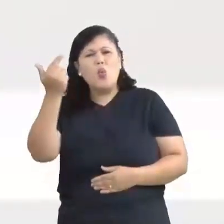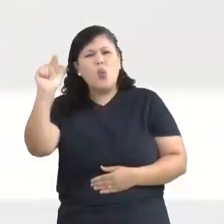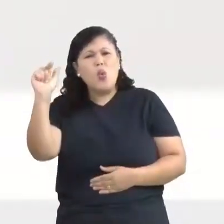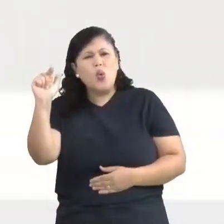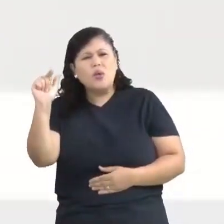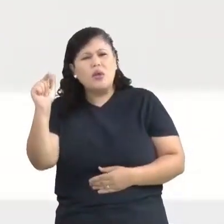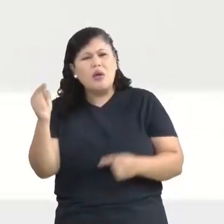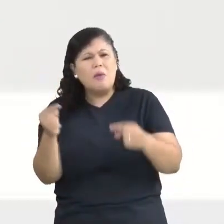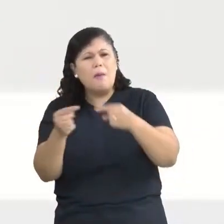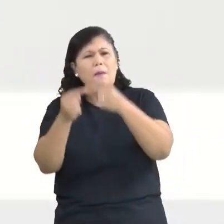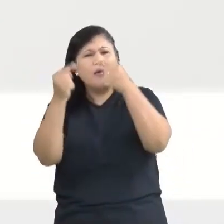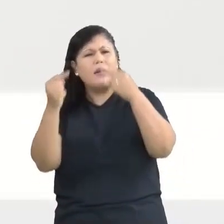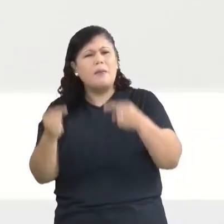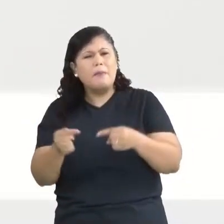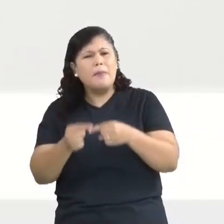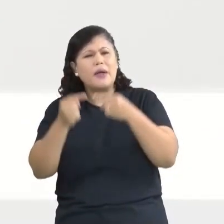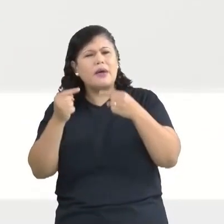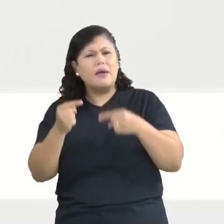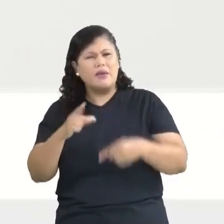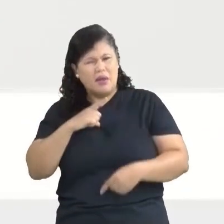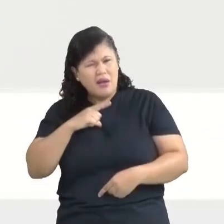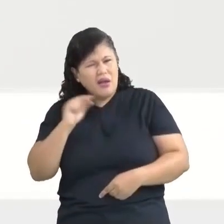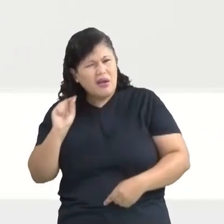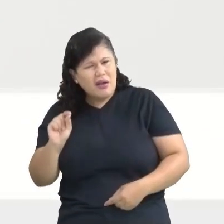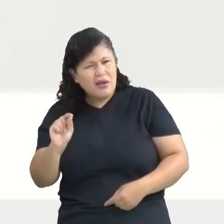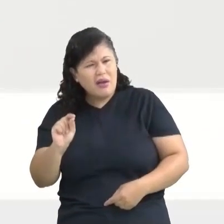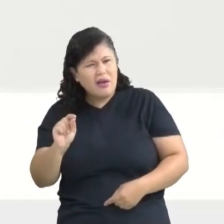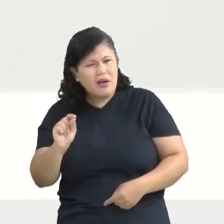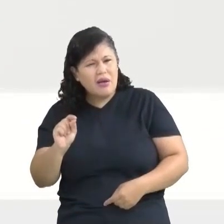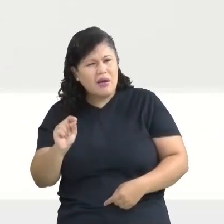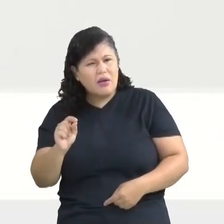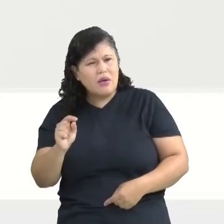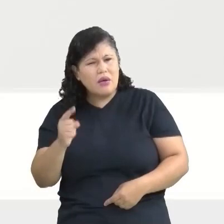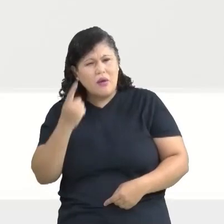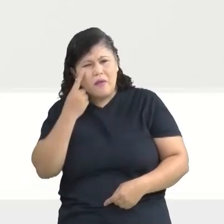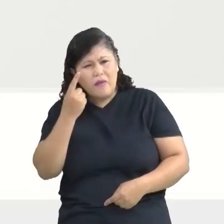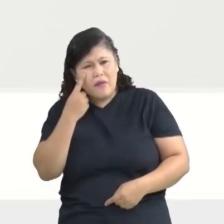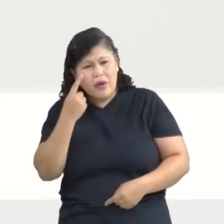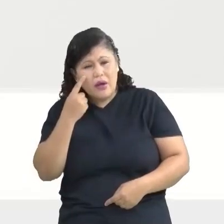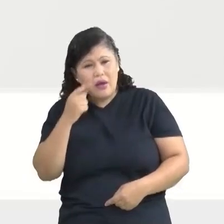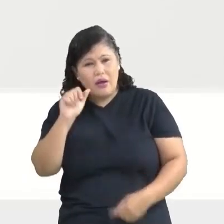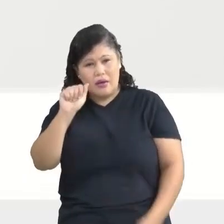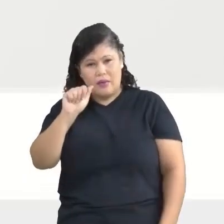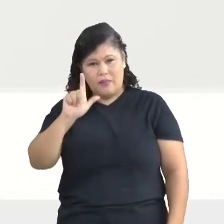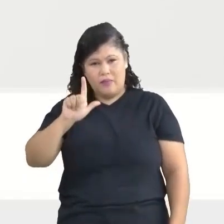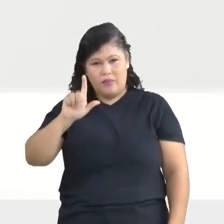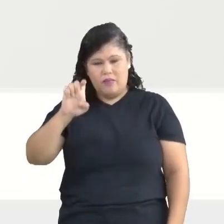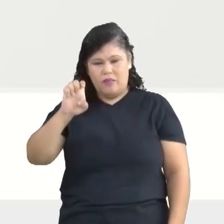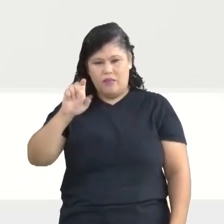rima nesse poema? Vamos investigar. Olha aqui, ó. A alegria